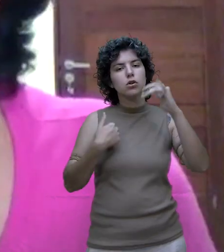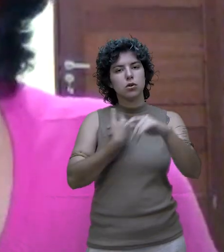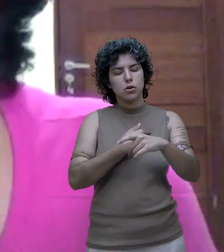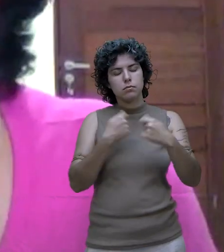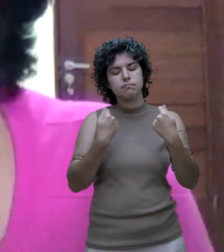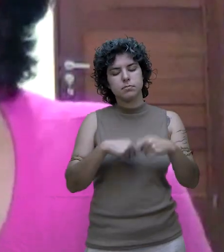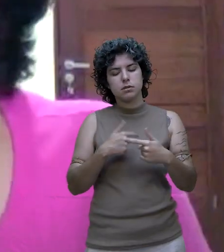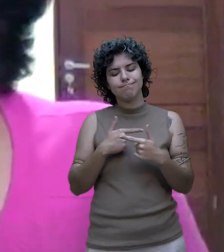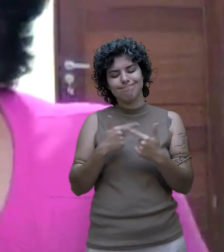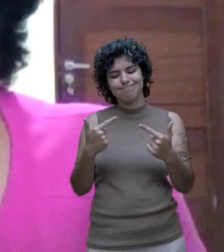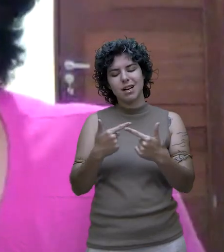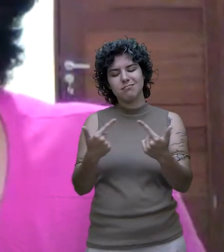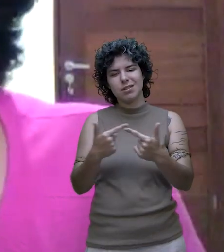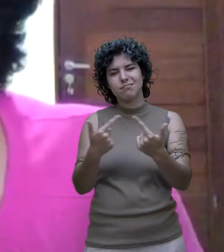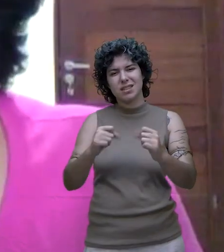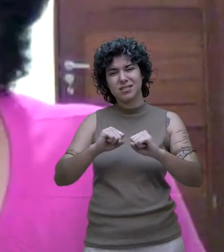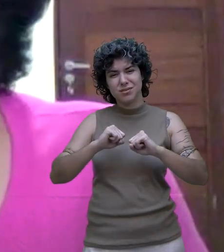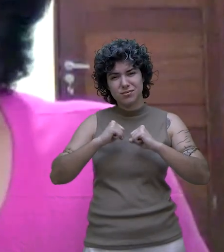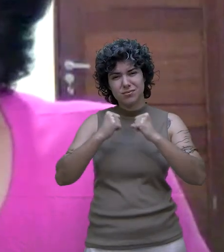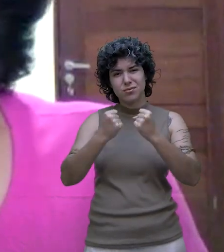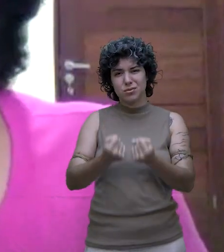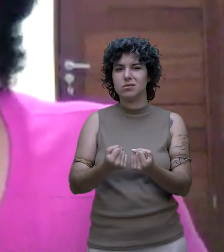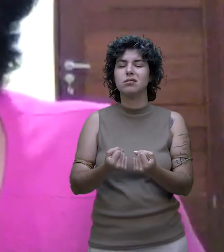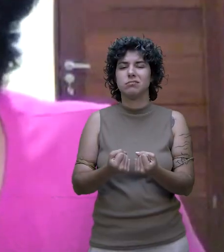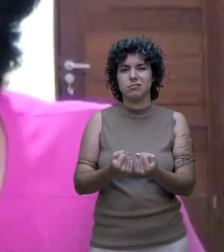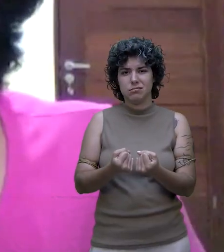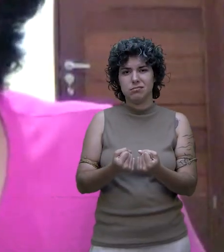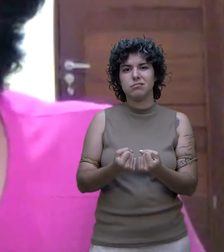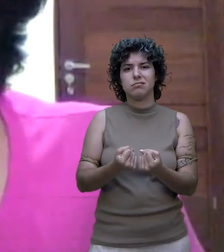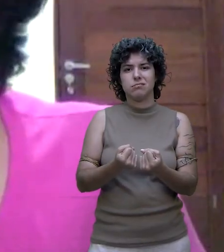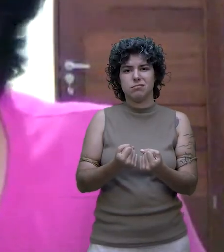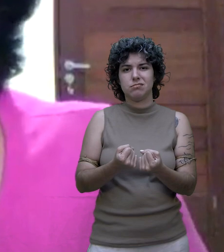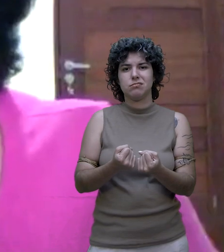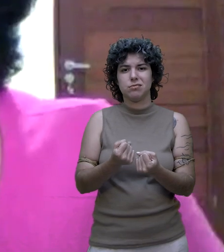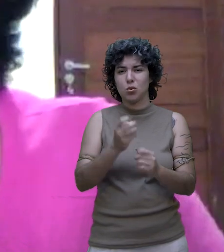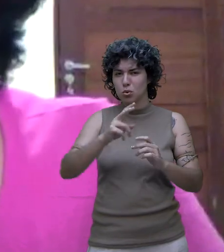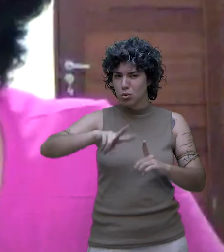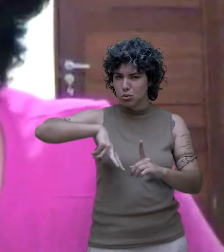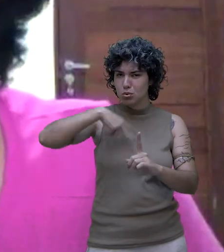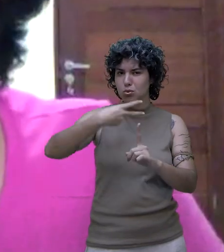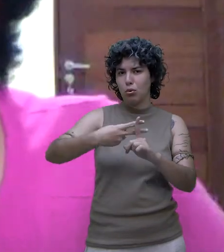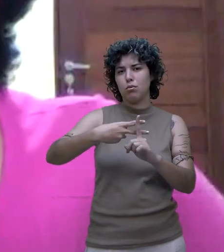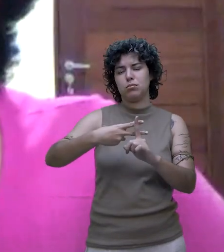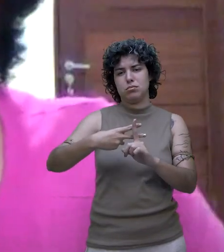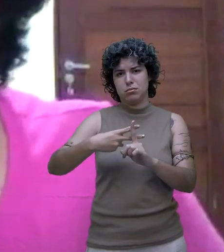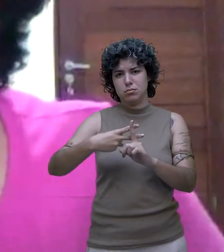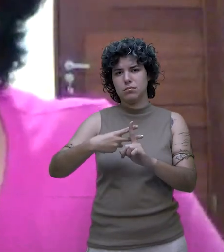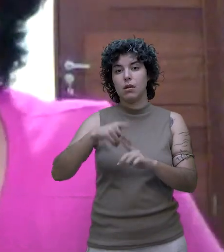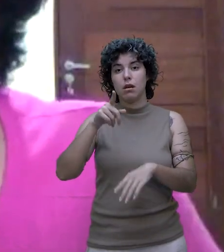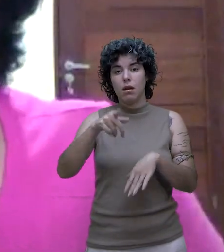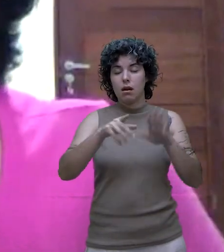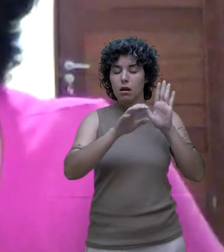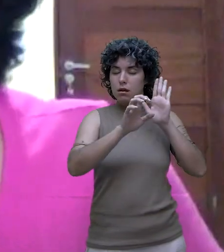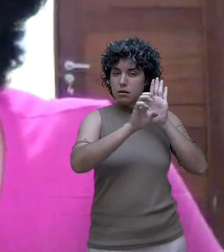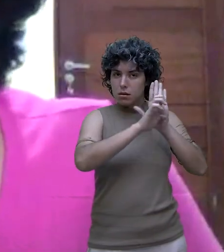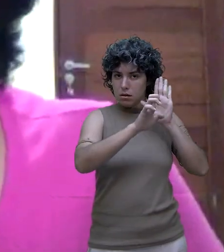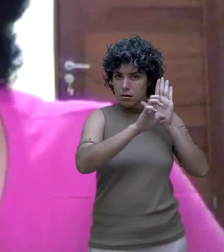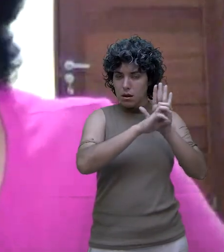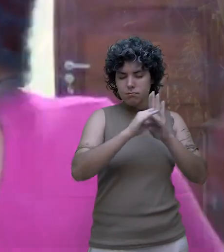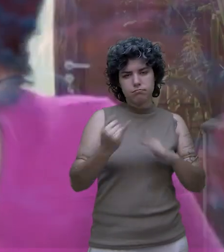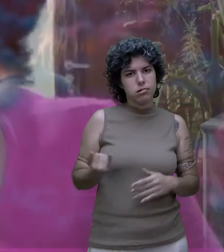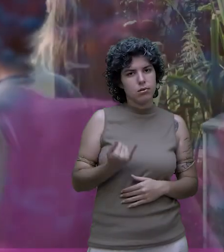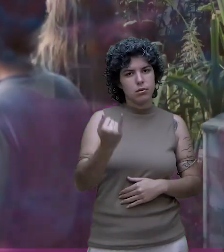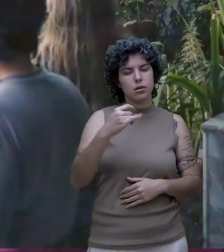para ocupar eles. Então, esses editais, eles foram muito importantes para abrir portas para nós, mulheres